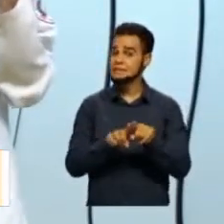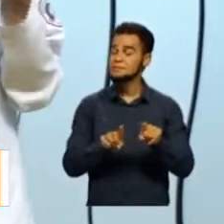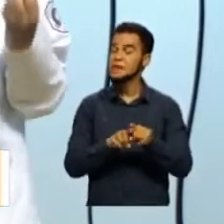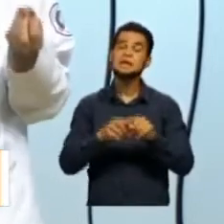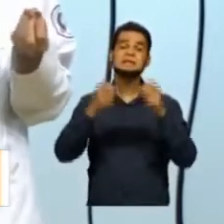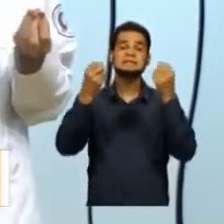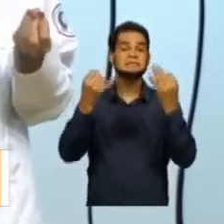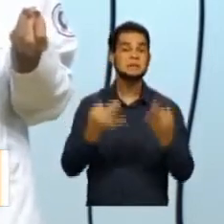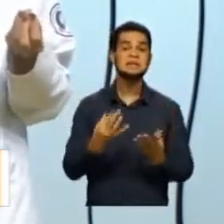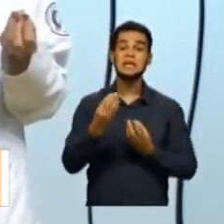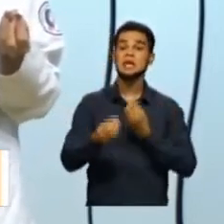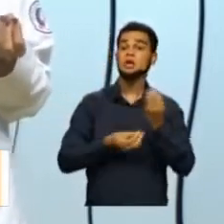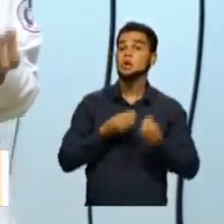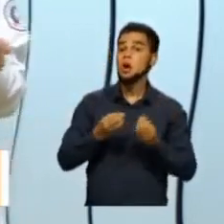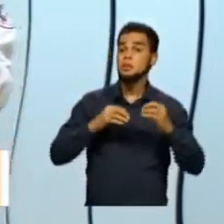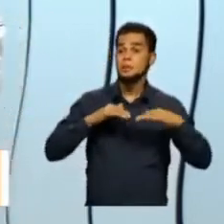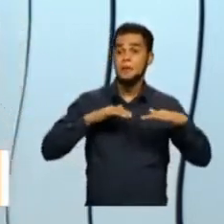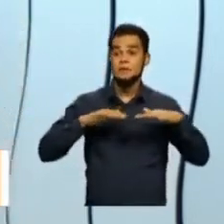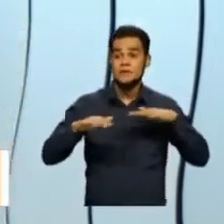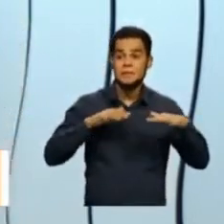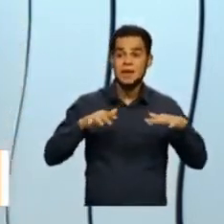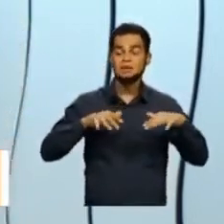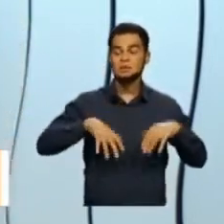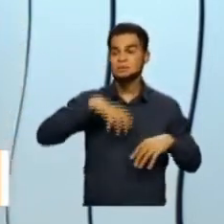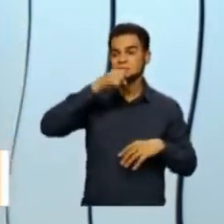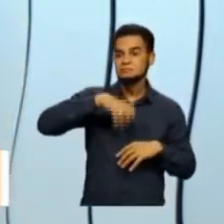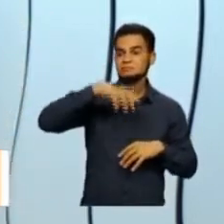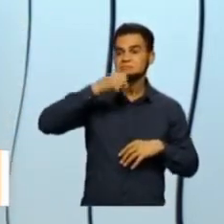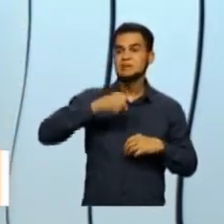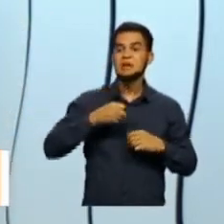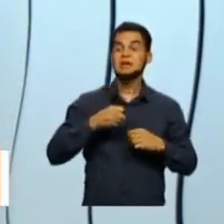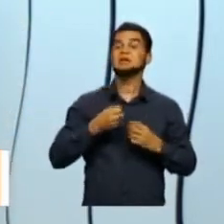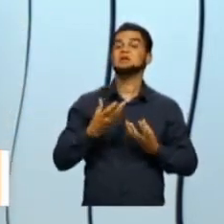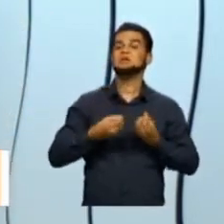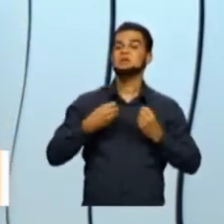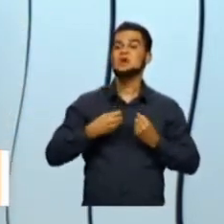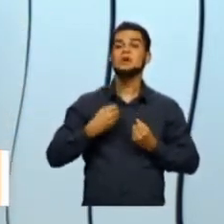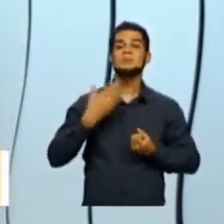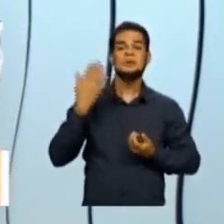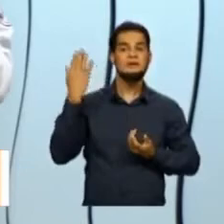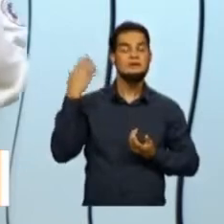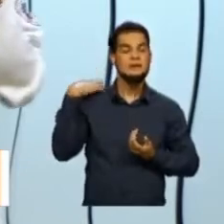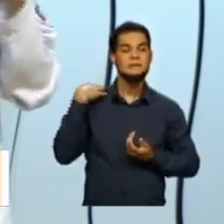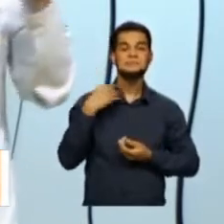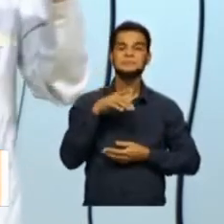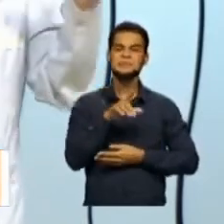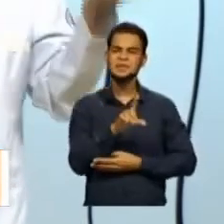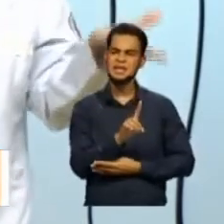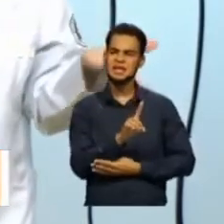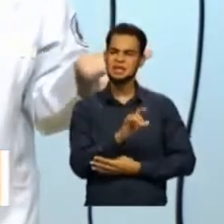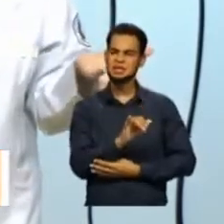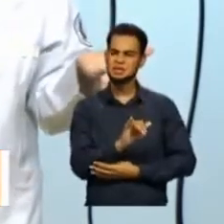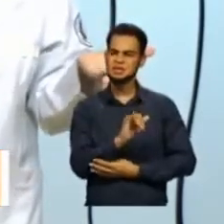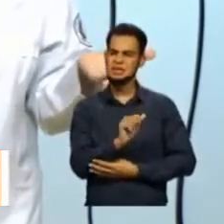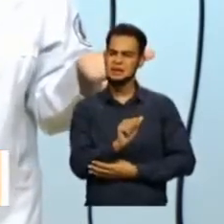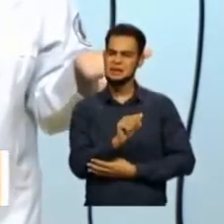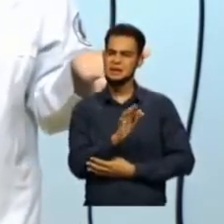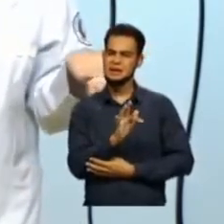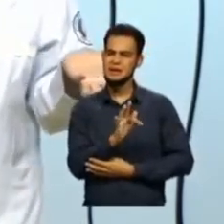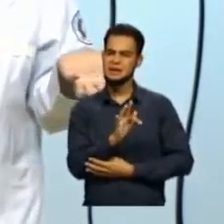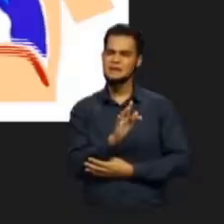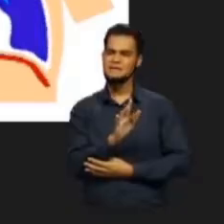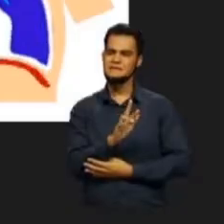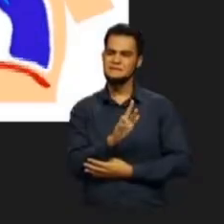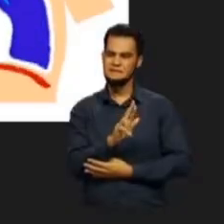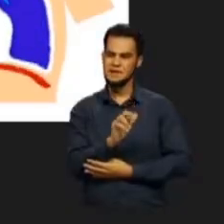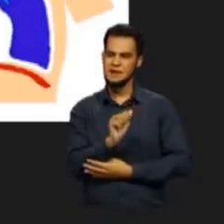movimentos respiratórios, na aula anterior falamos a função do músculo diafragma, como que o músculo diafragma é importante nos movimentos